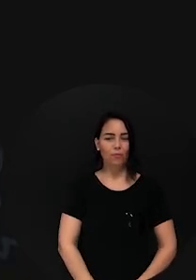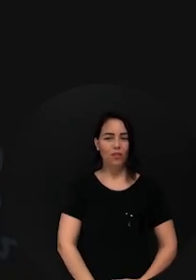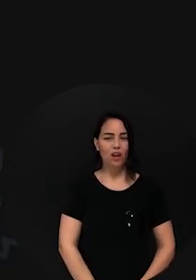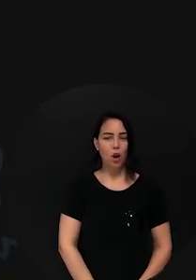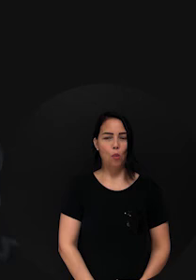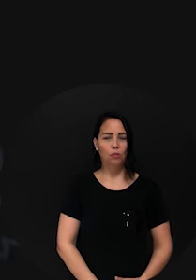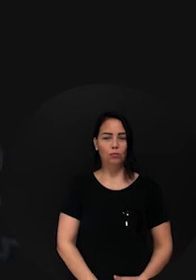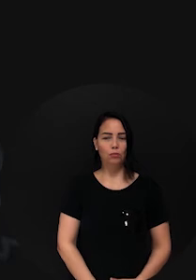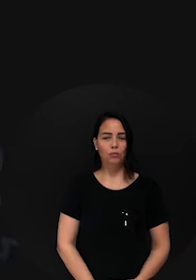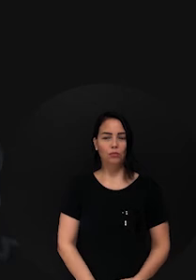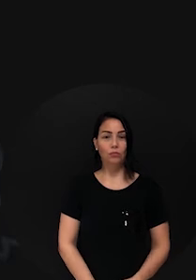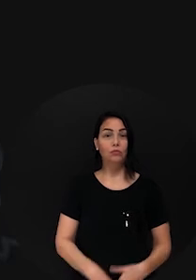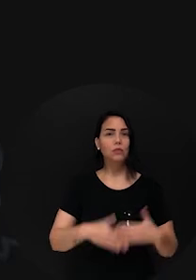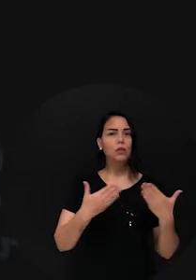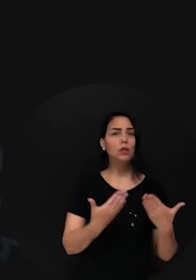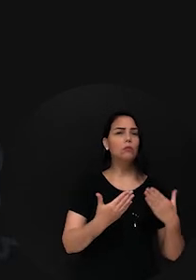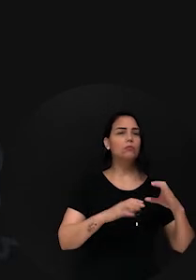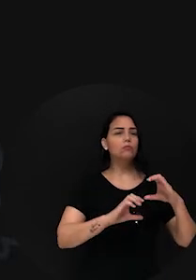Então,